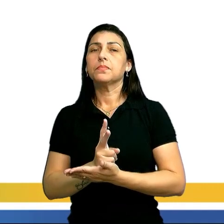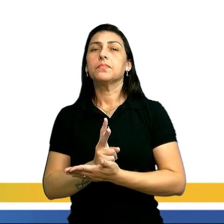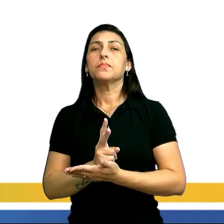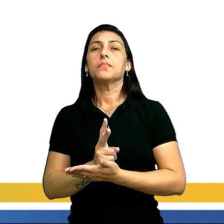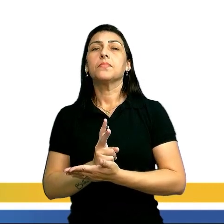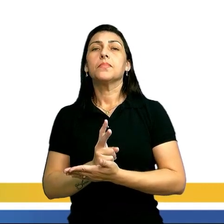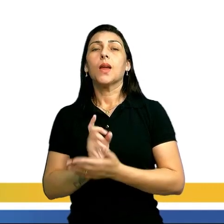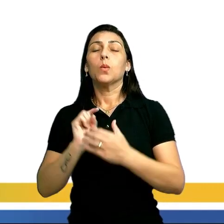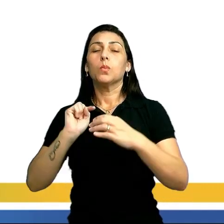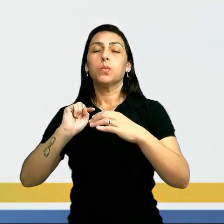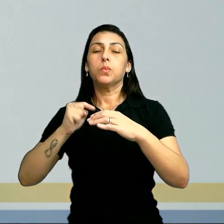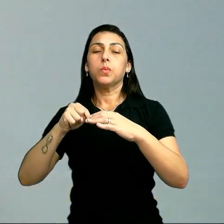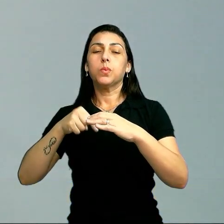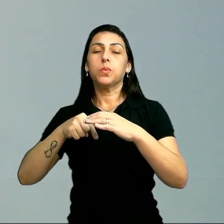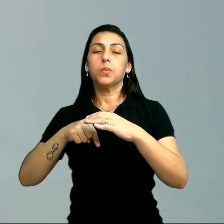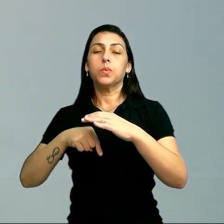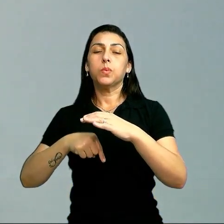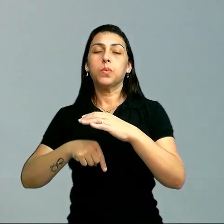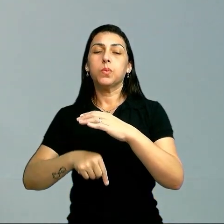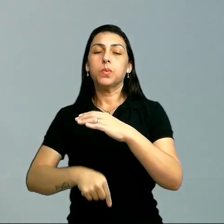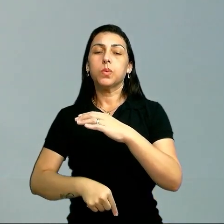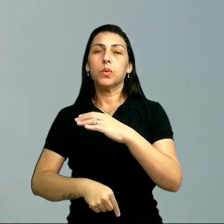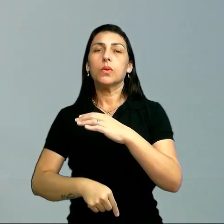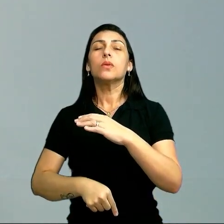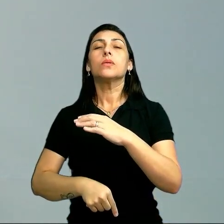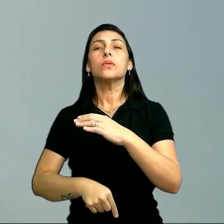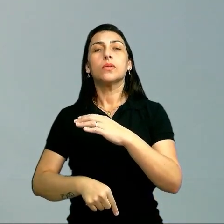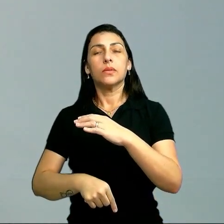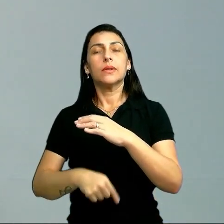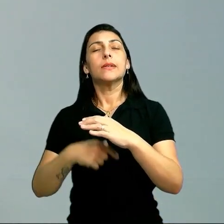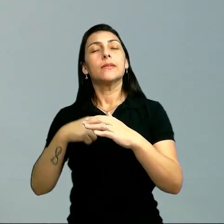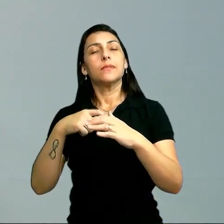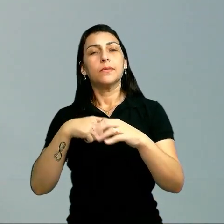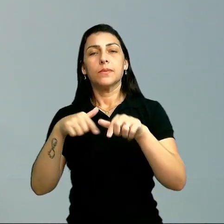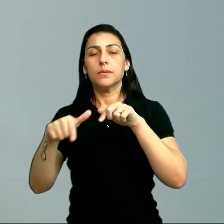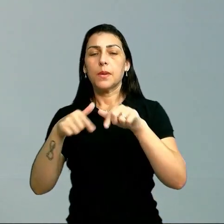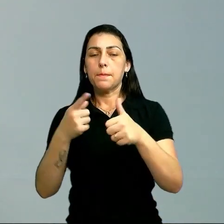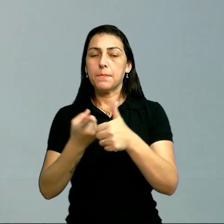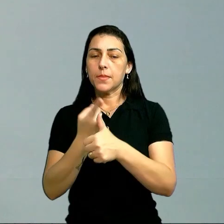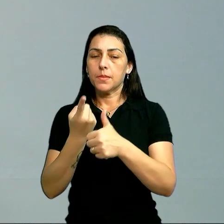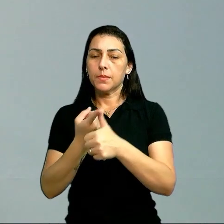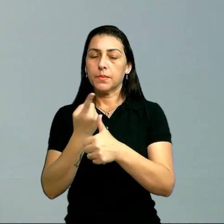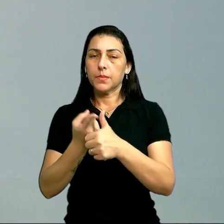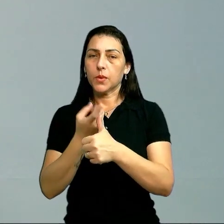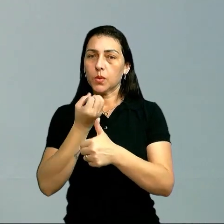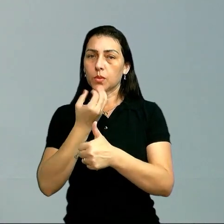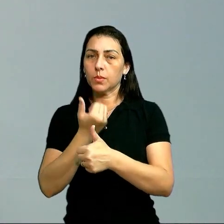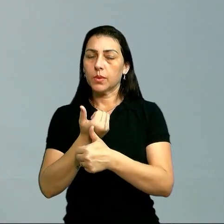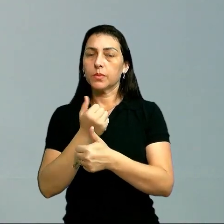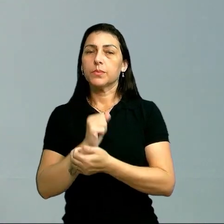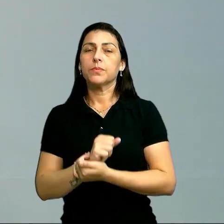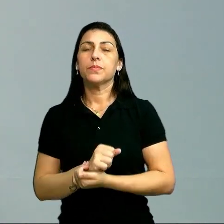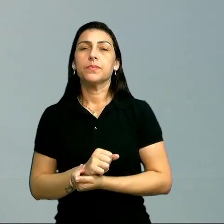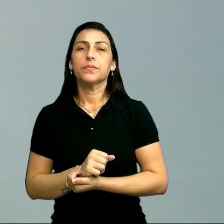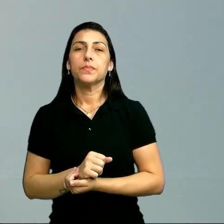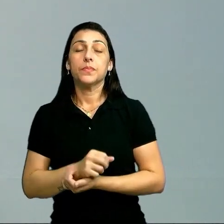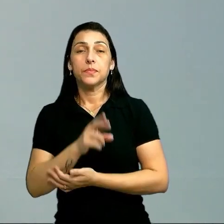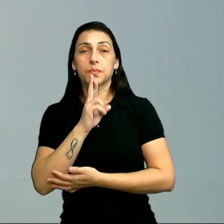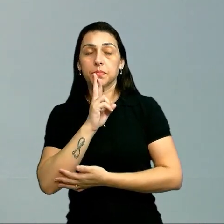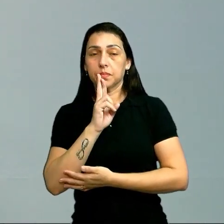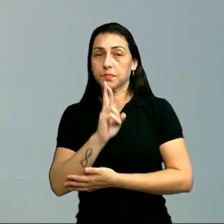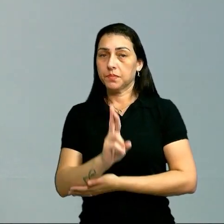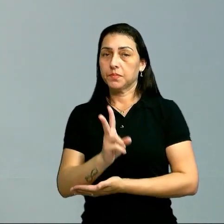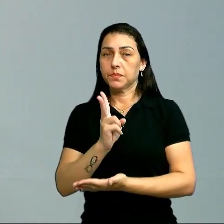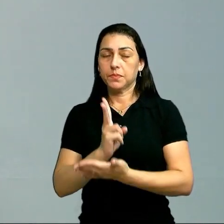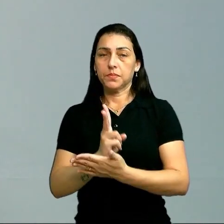da profundidade. É com ela que a gente vai trabalhar primeiro. Tudo bem? Quando for responder